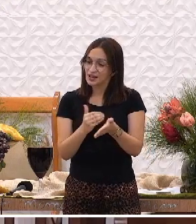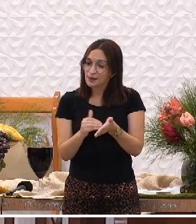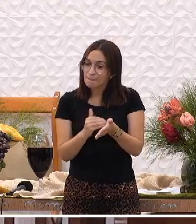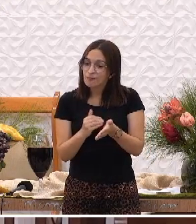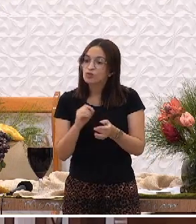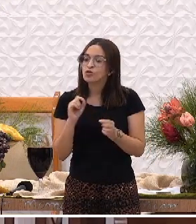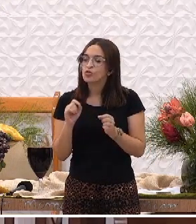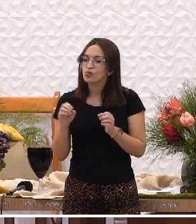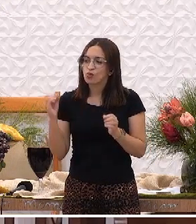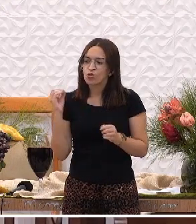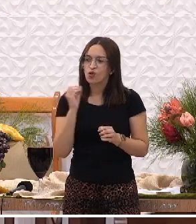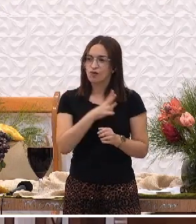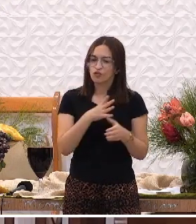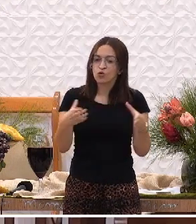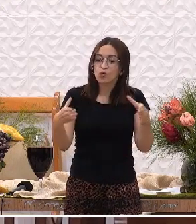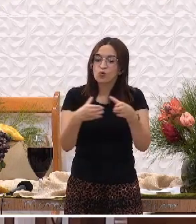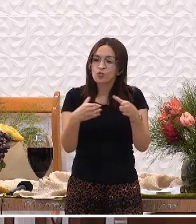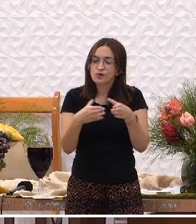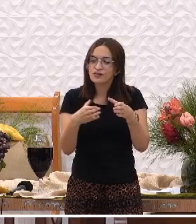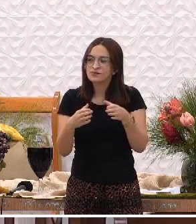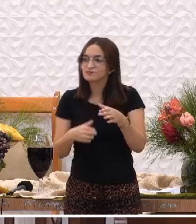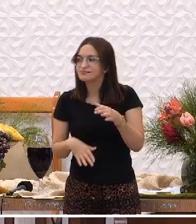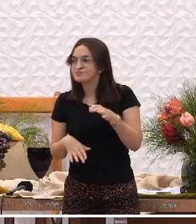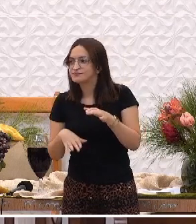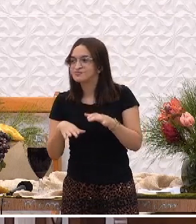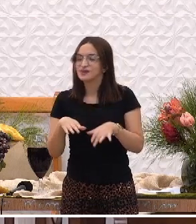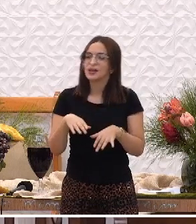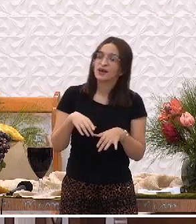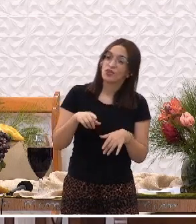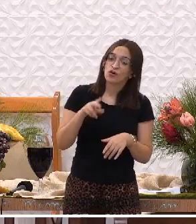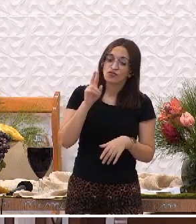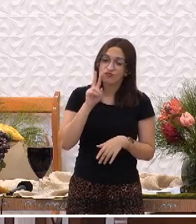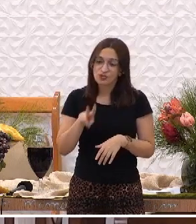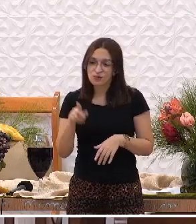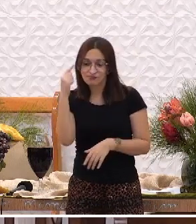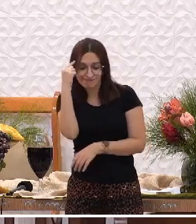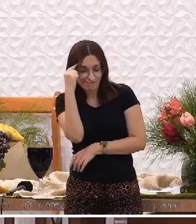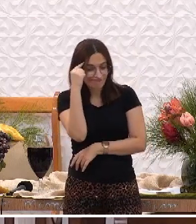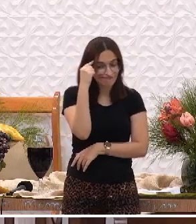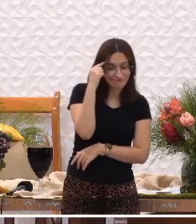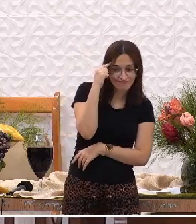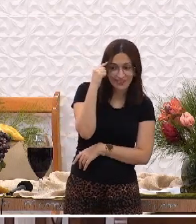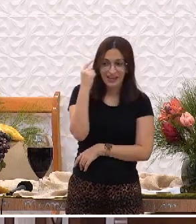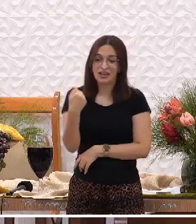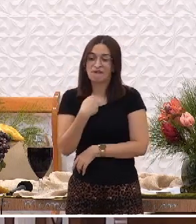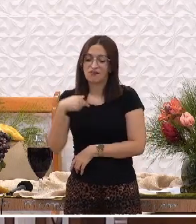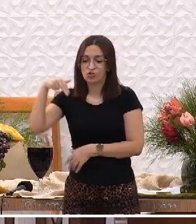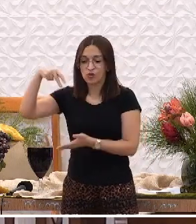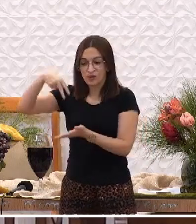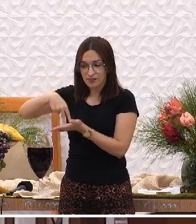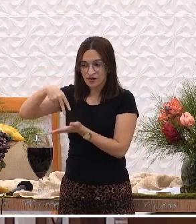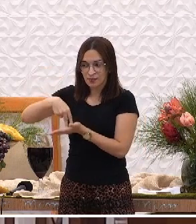que ainda ficou um pouco obscuro, as pessoas tinham alguma dúvida. E eu vim aqui para esclarecer um pouquinho sobre